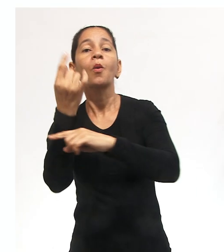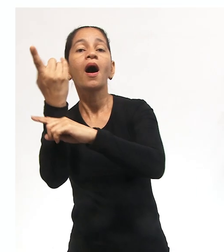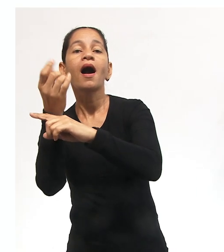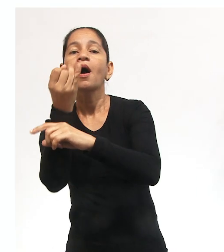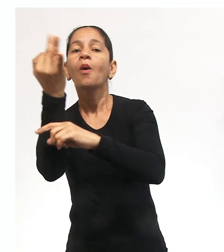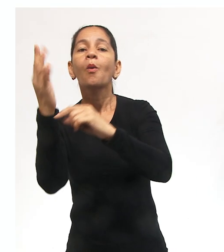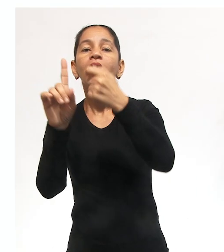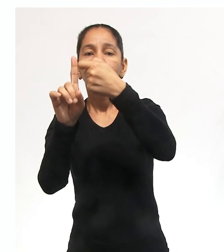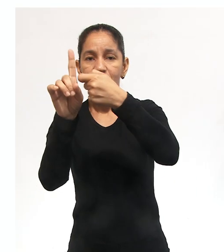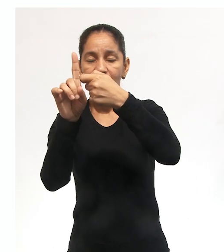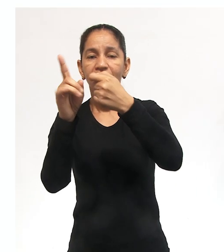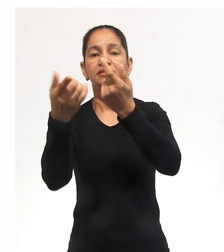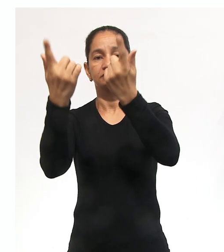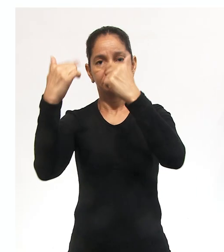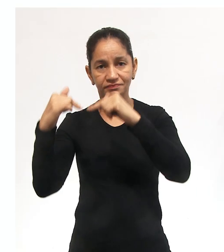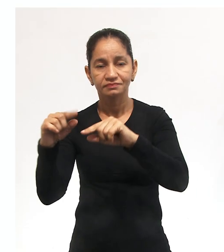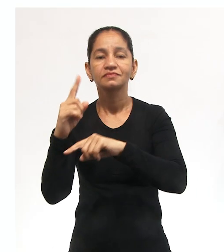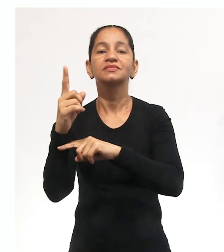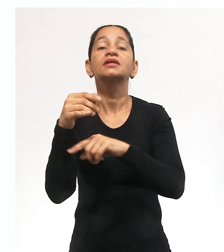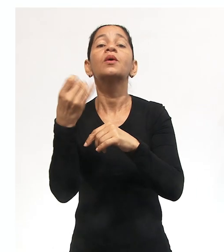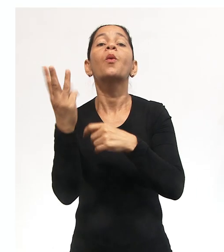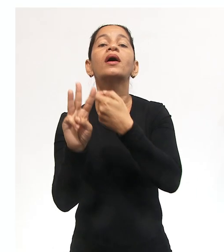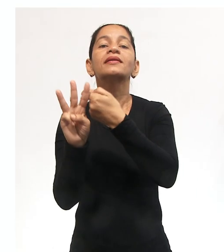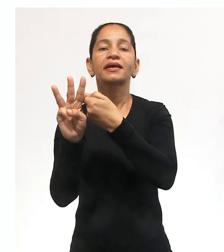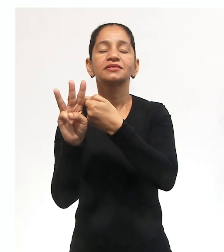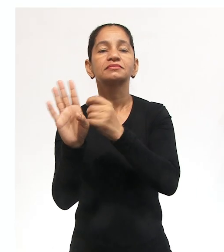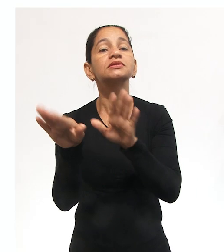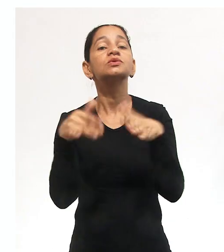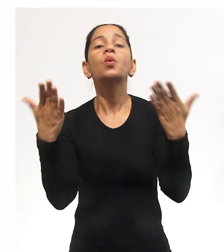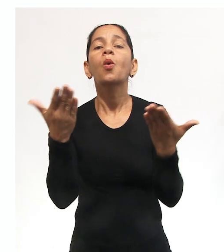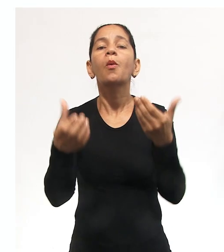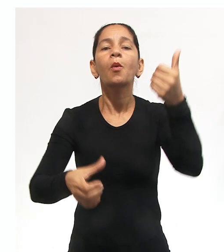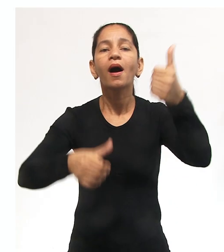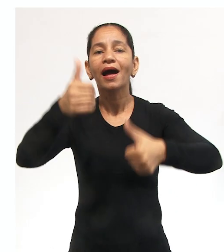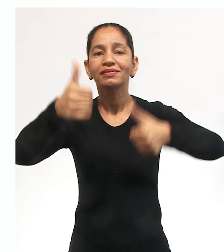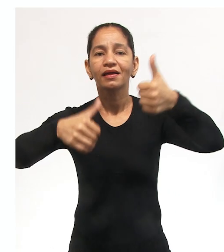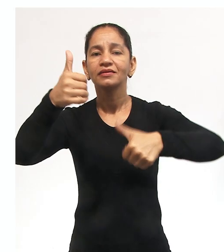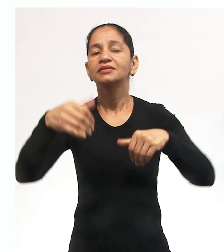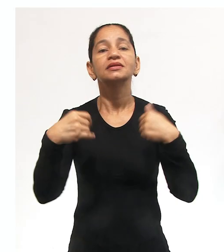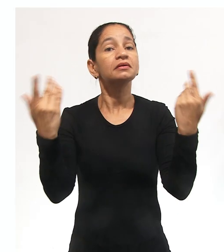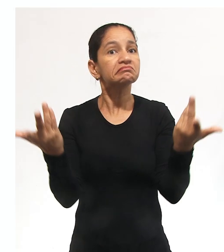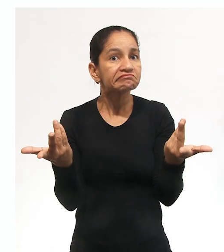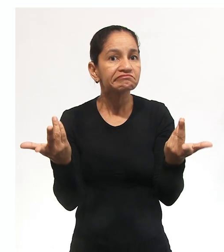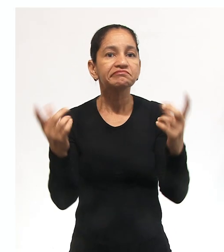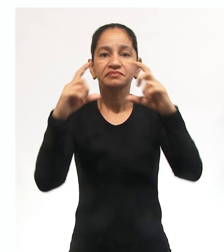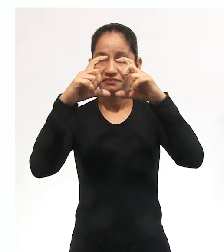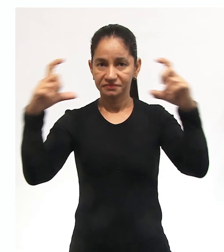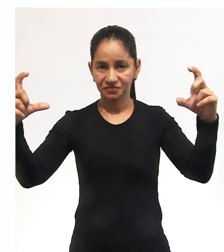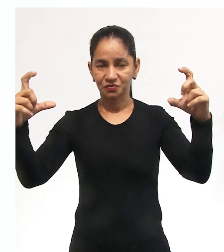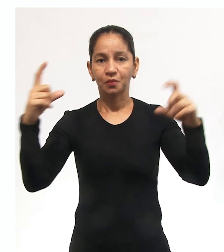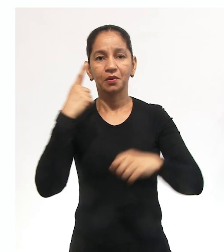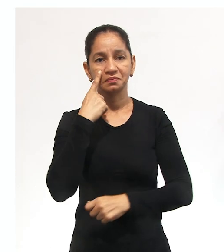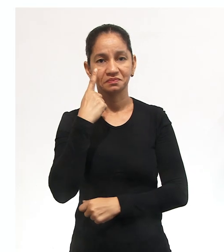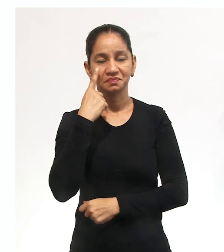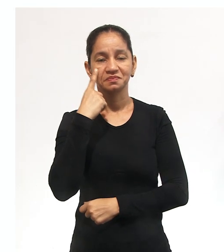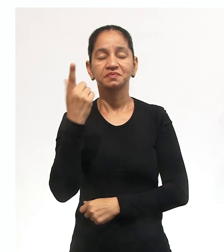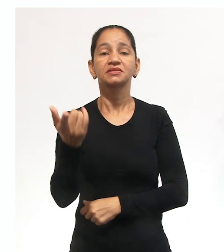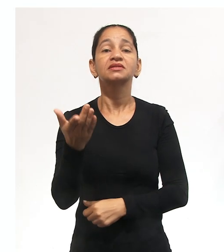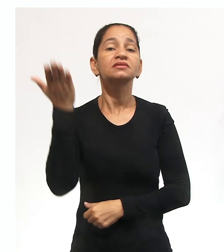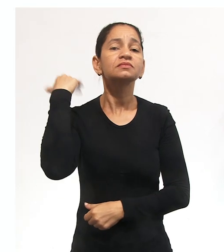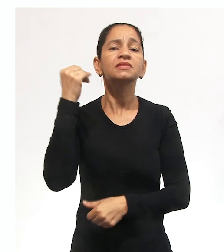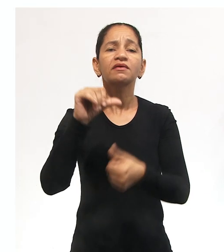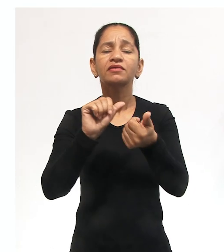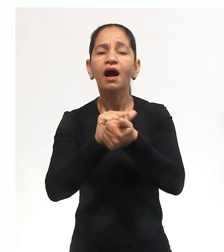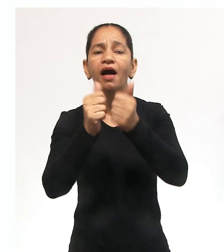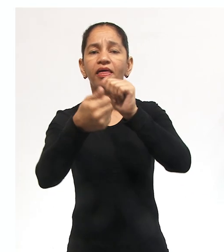a essa outra razão aqui dos prazos. Como é que a gente vai analisar essa questão dos prazos? Como eu falei para vocês, quando a gente estava fazendo as